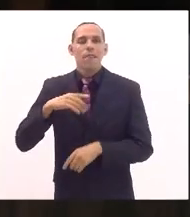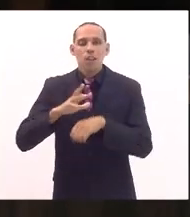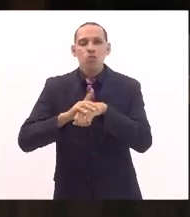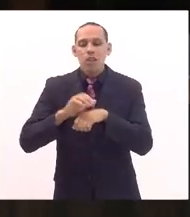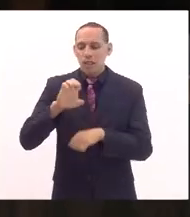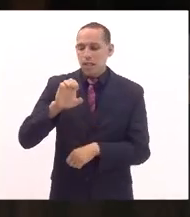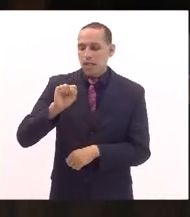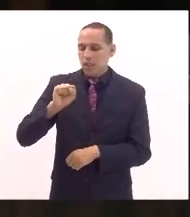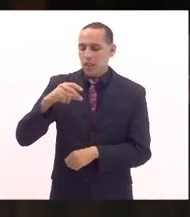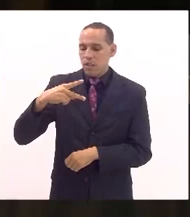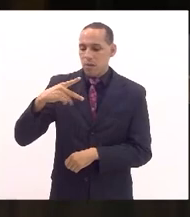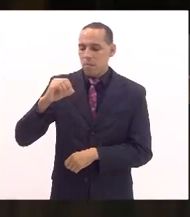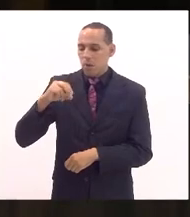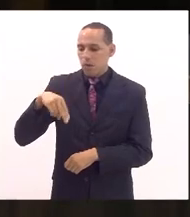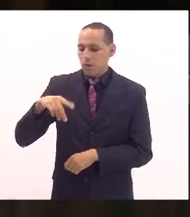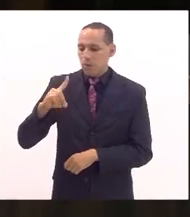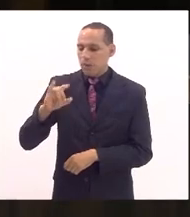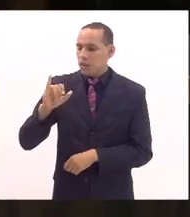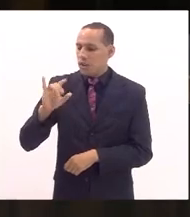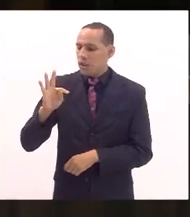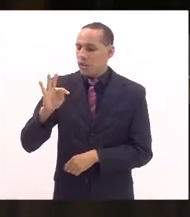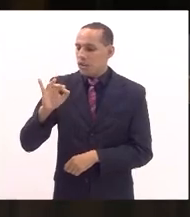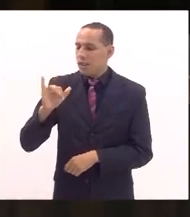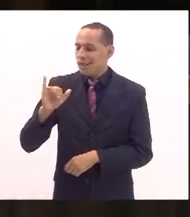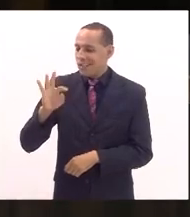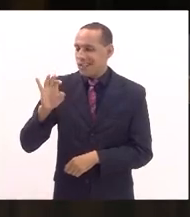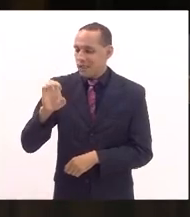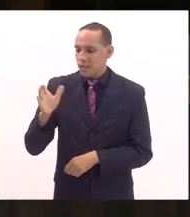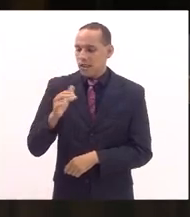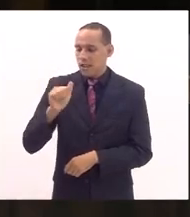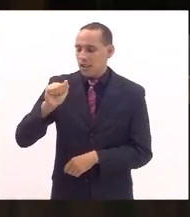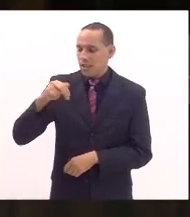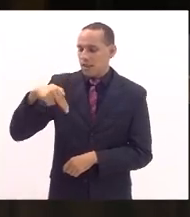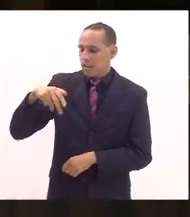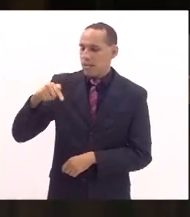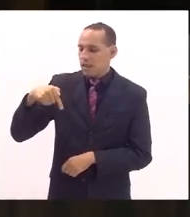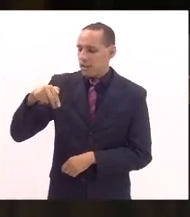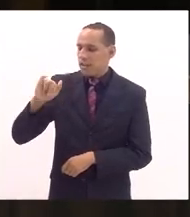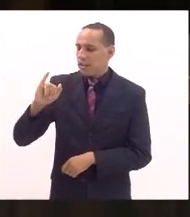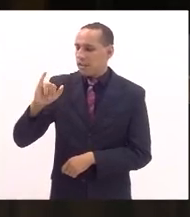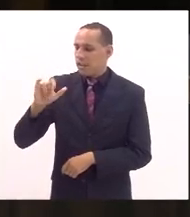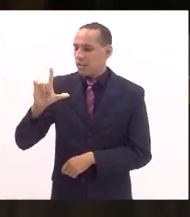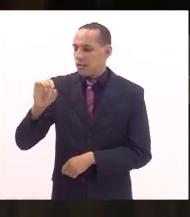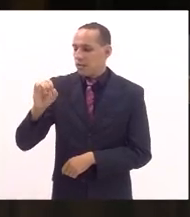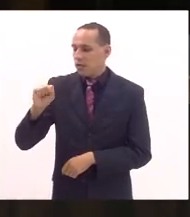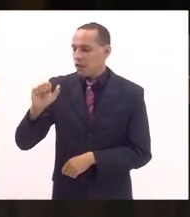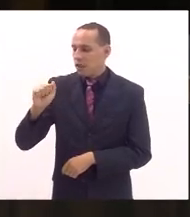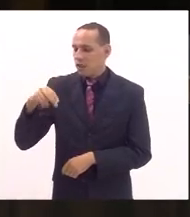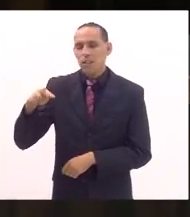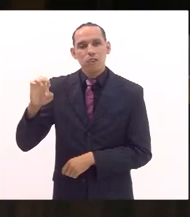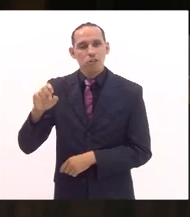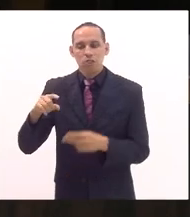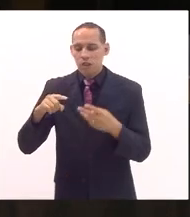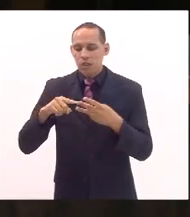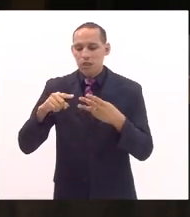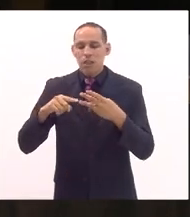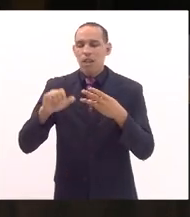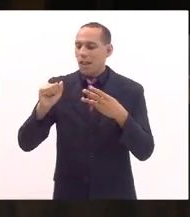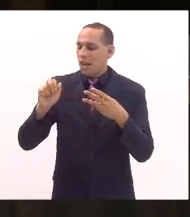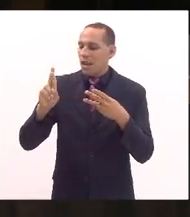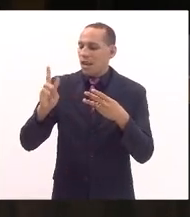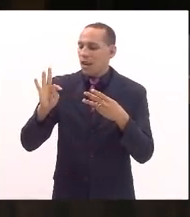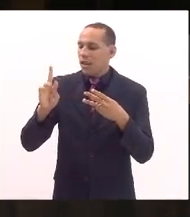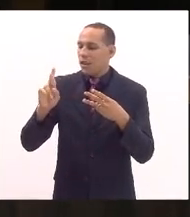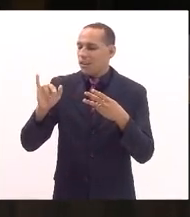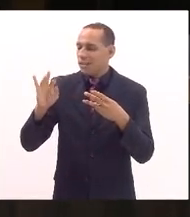de Elite anquilose anquilosante artrite reumatóide e artrite psoriasica